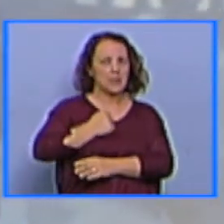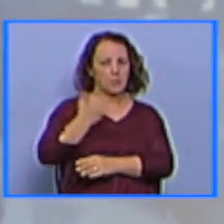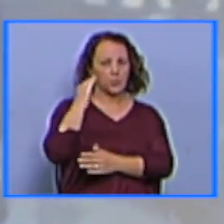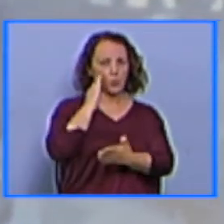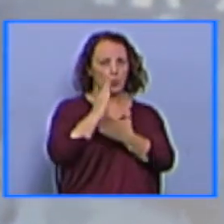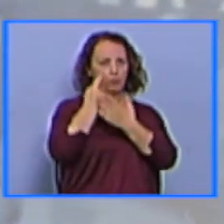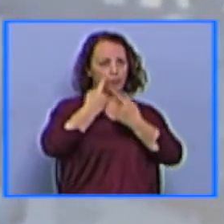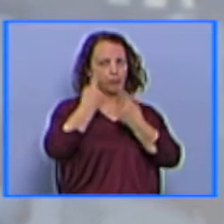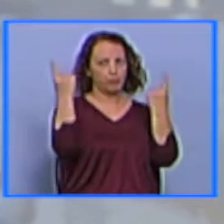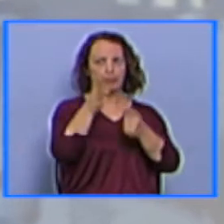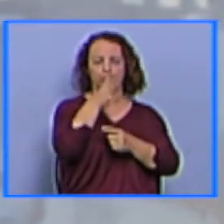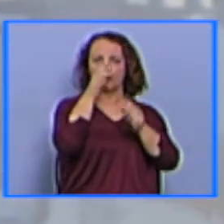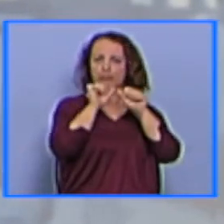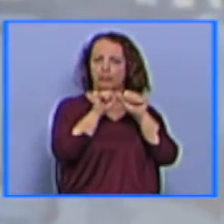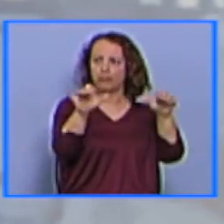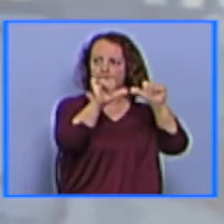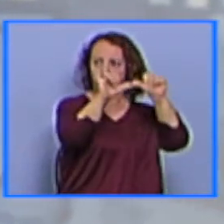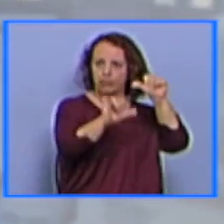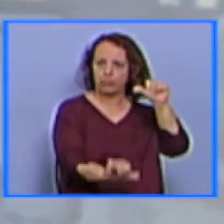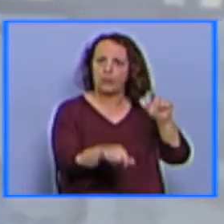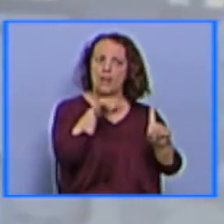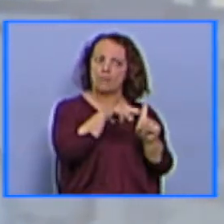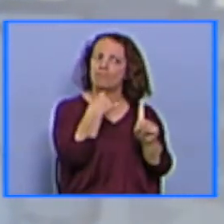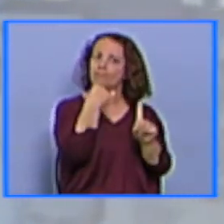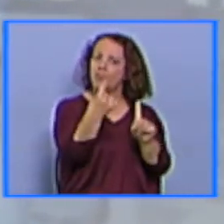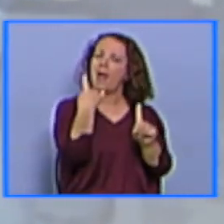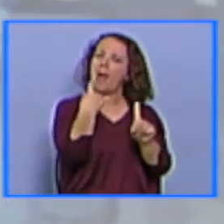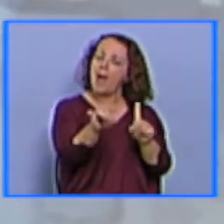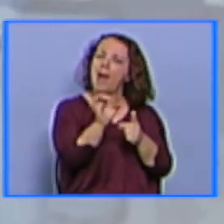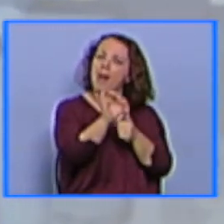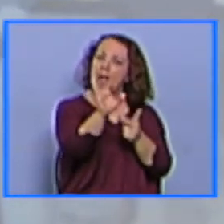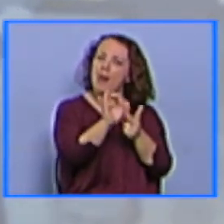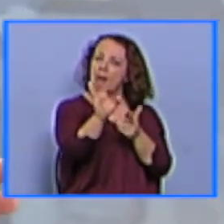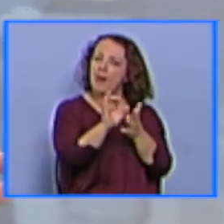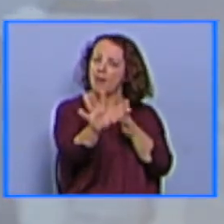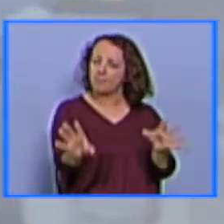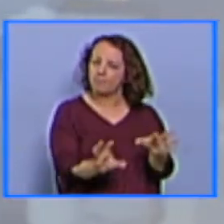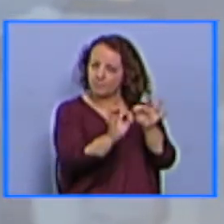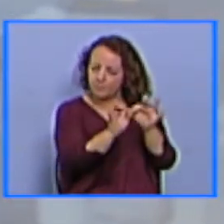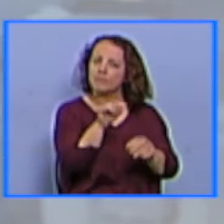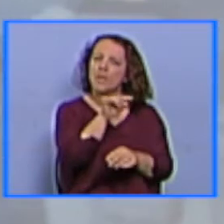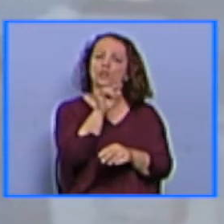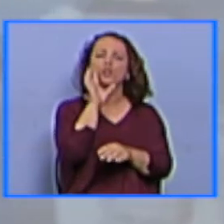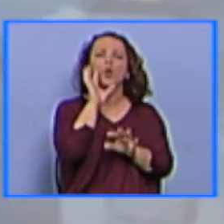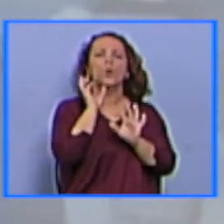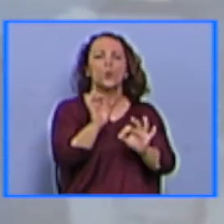sábado, onde de facto já se lança algumas pistas para este processo. Que cuidados é necessário,